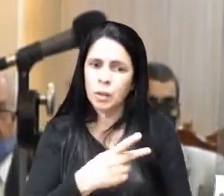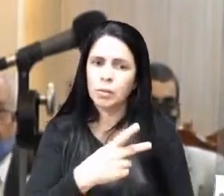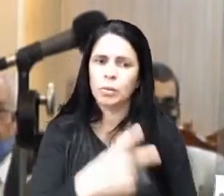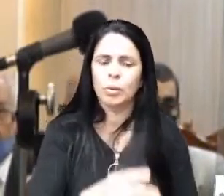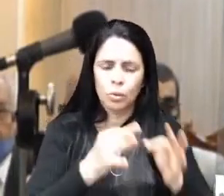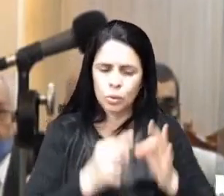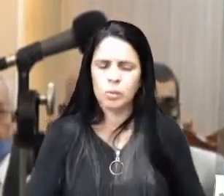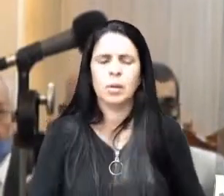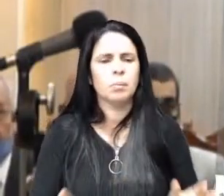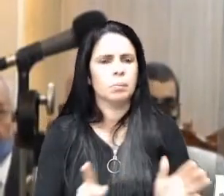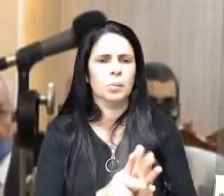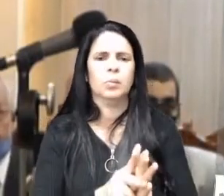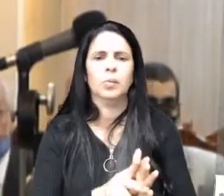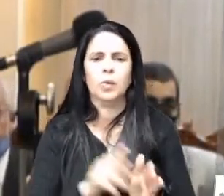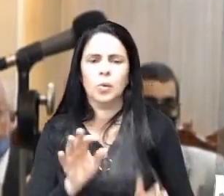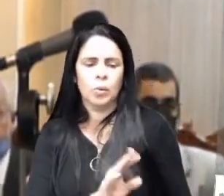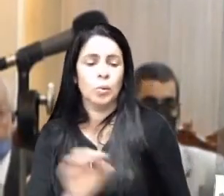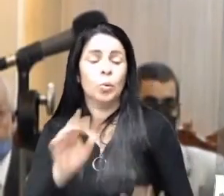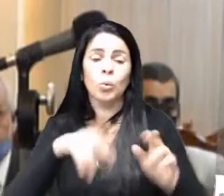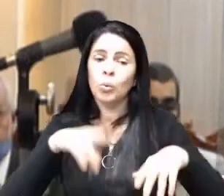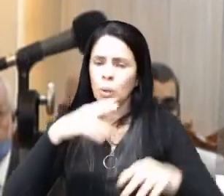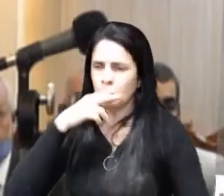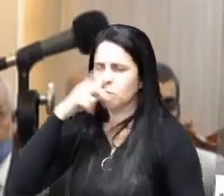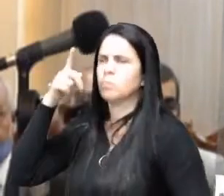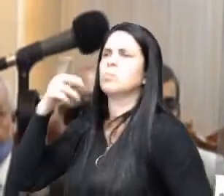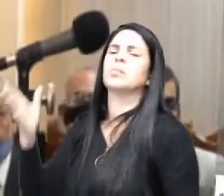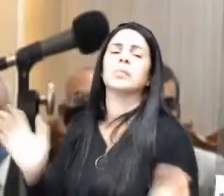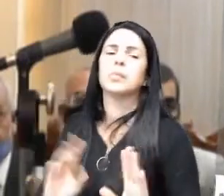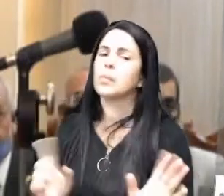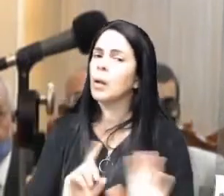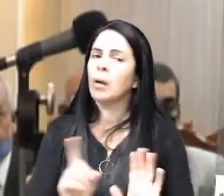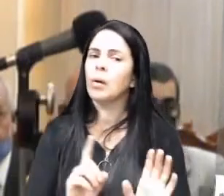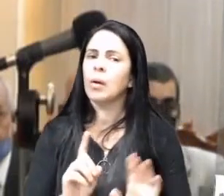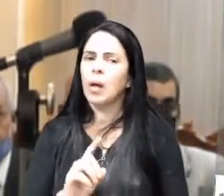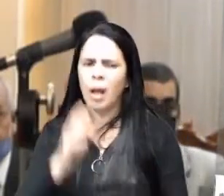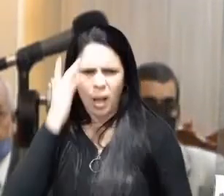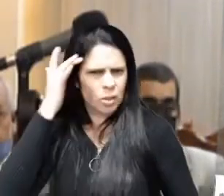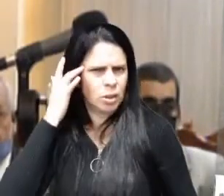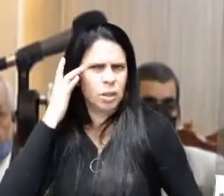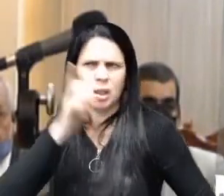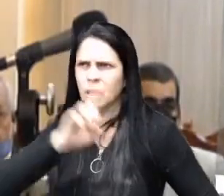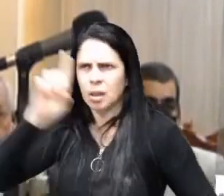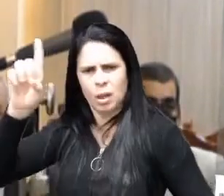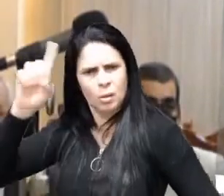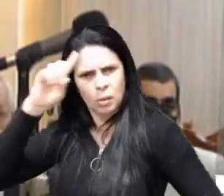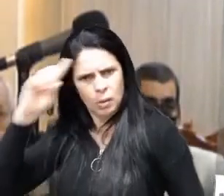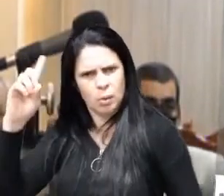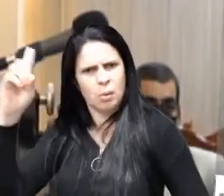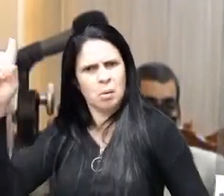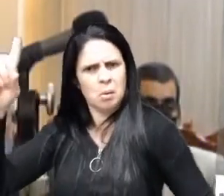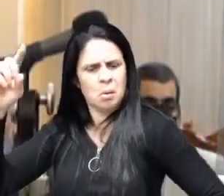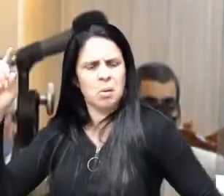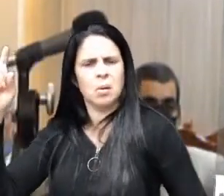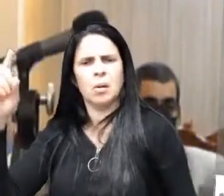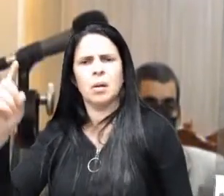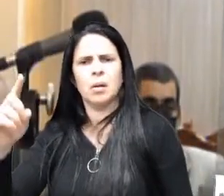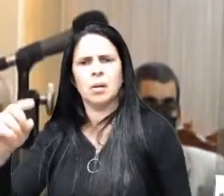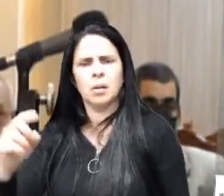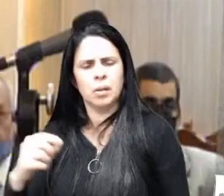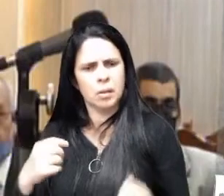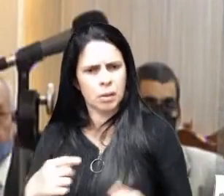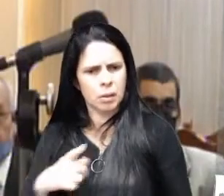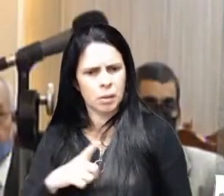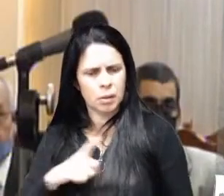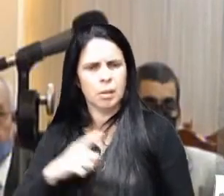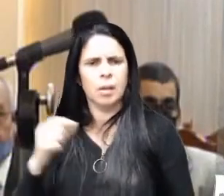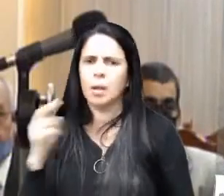se ache. Nunca chegue na presença de Deus achando que Deus tem a obrigação de lhe responder. Nunca absolva essa teologia